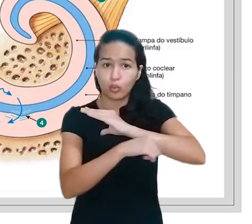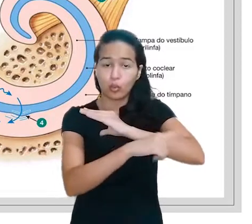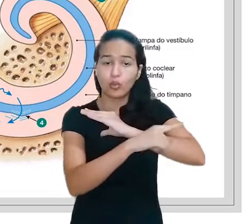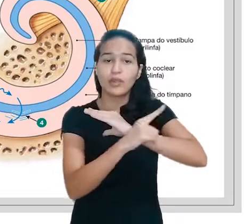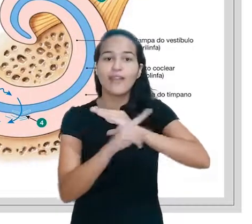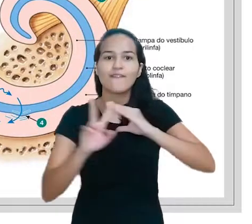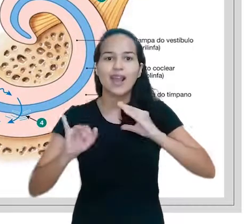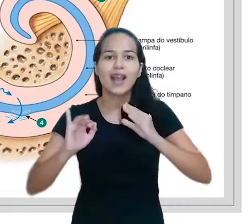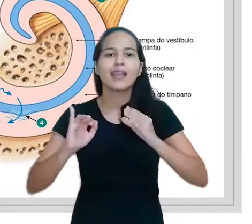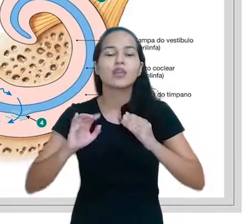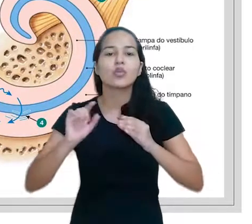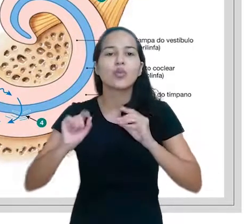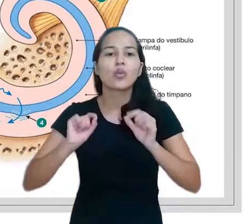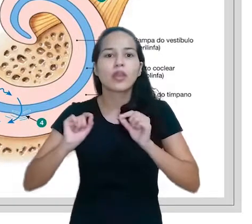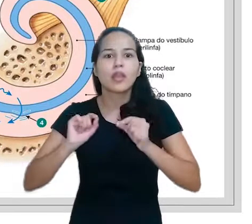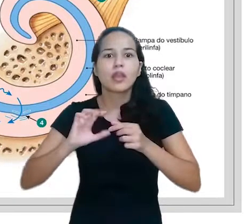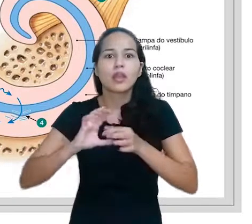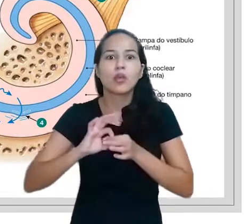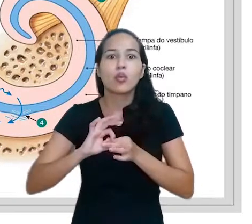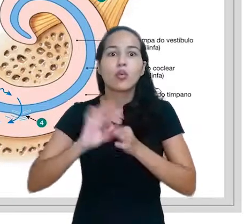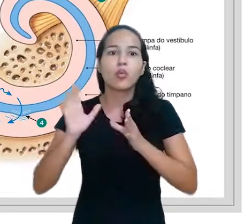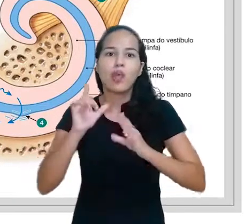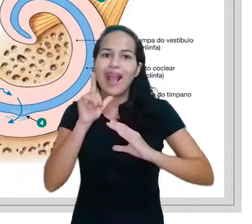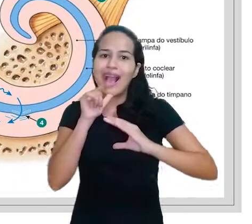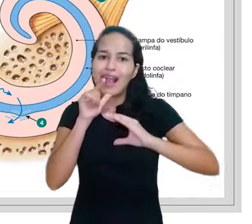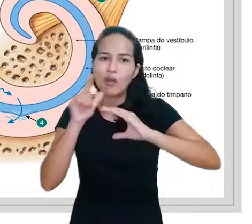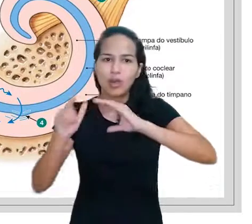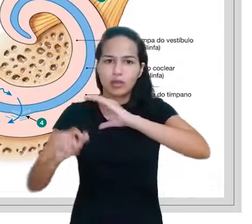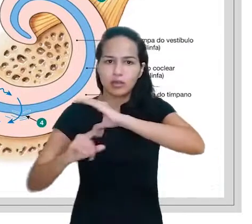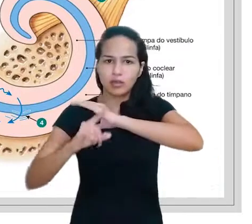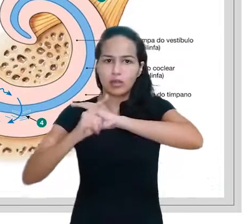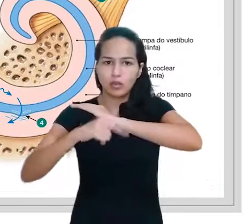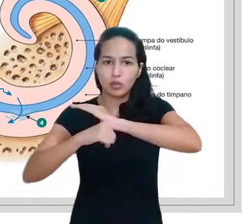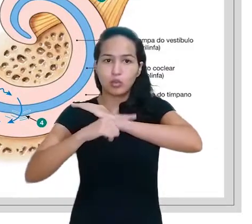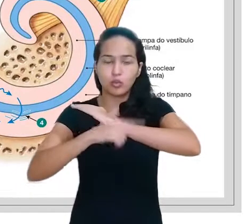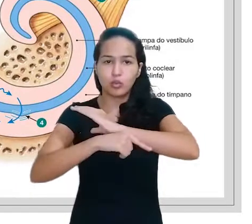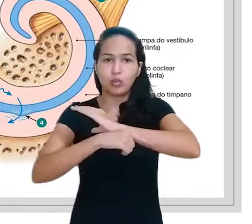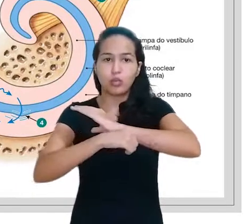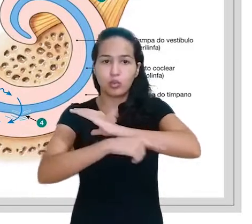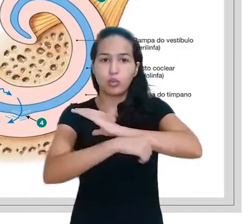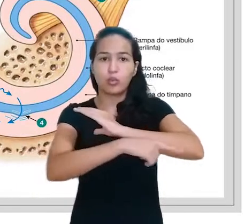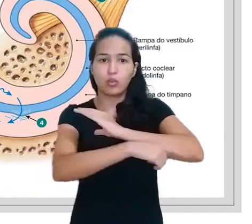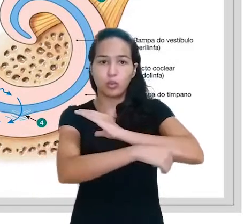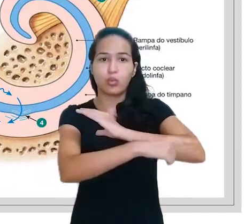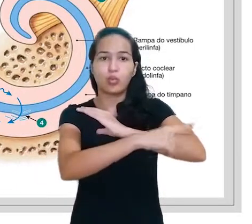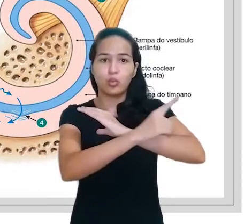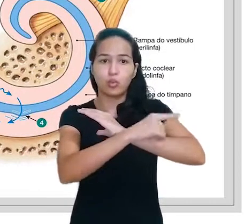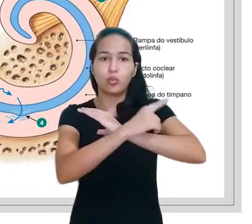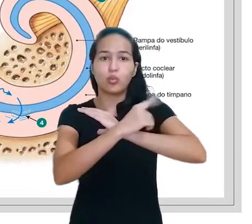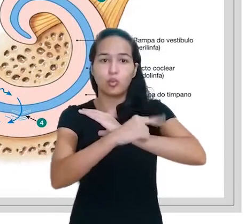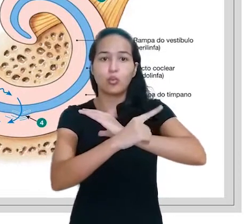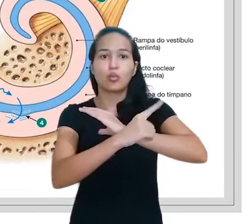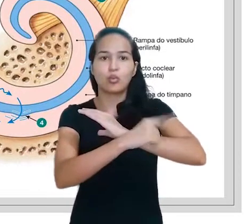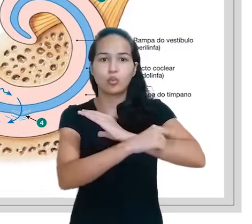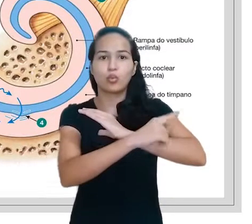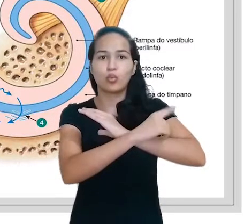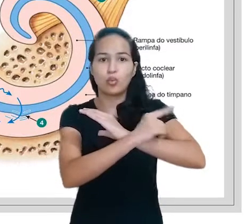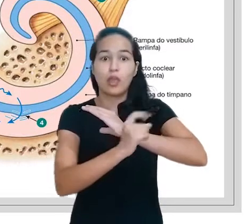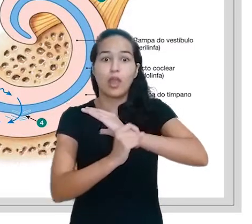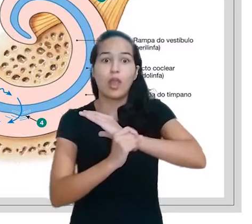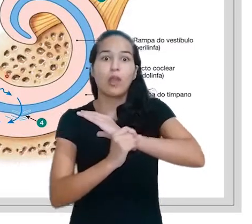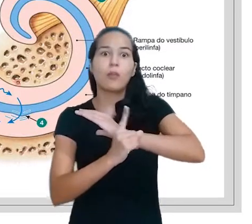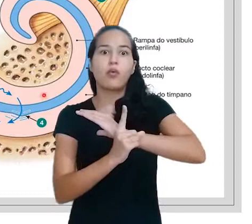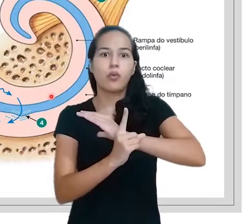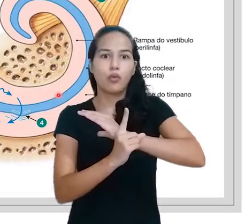movimentação vai resultar em um surgimento de potencial de ação. O surgimento de potencial de ação, por sua vez,